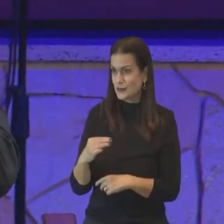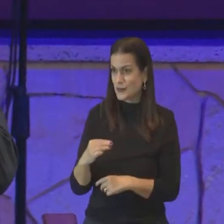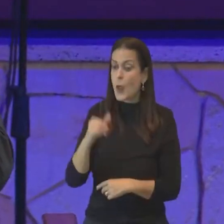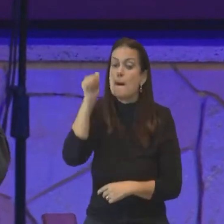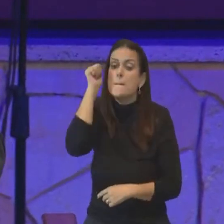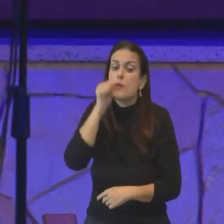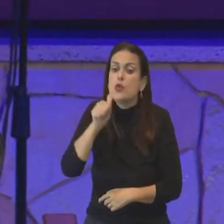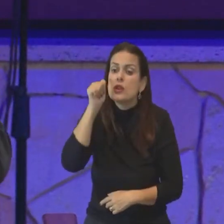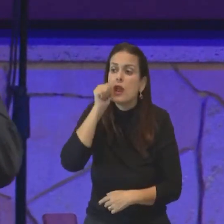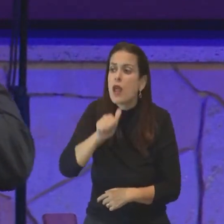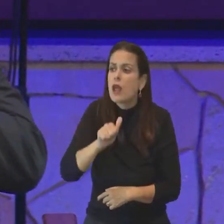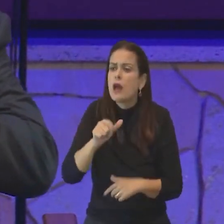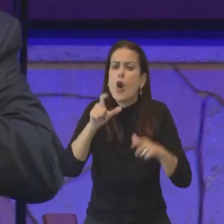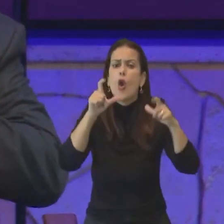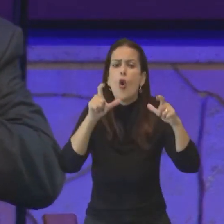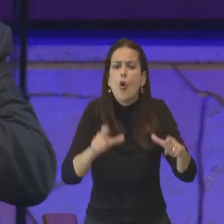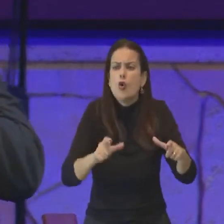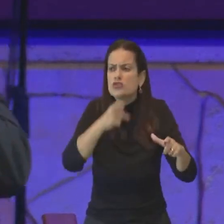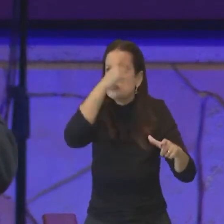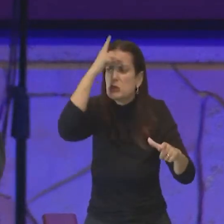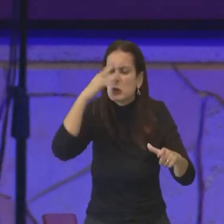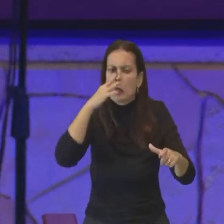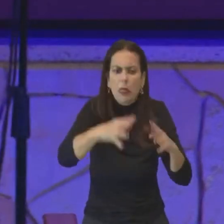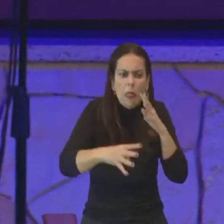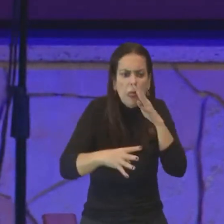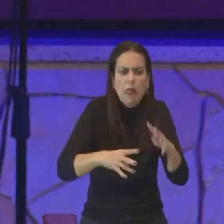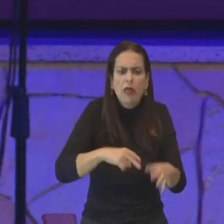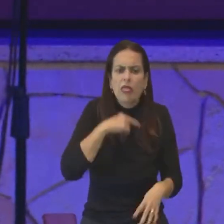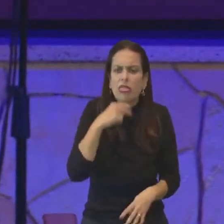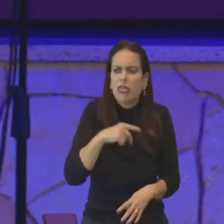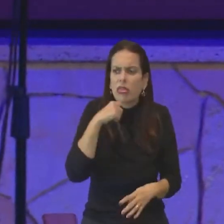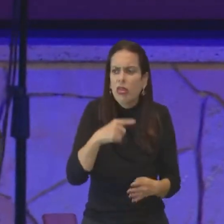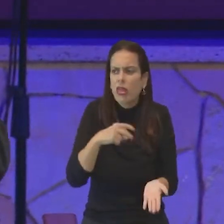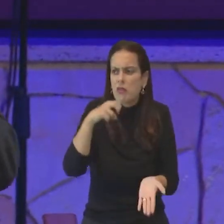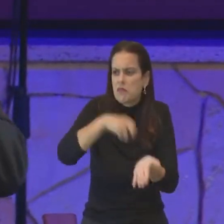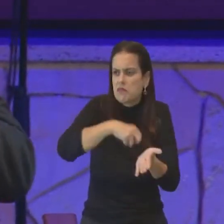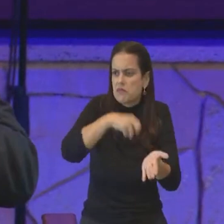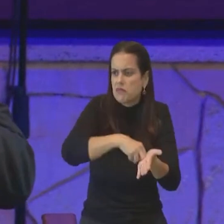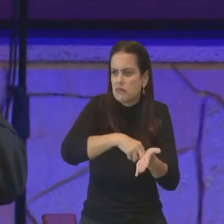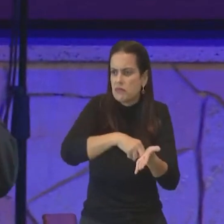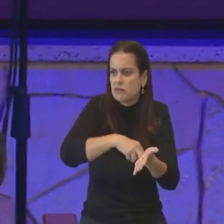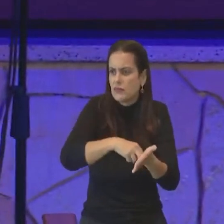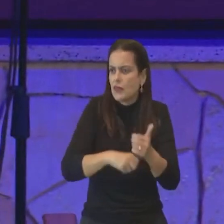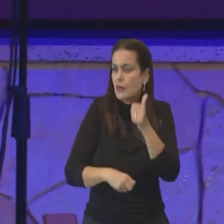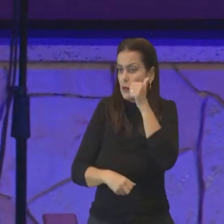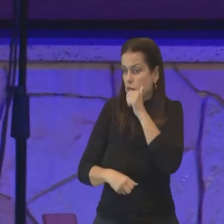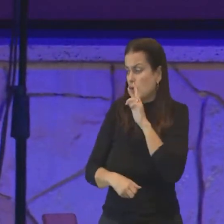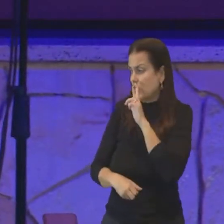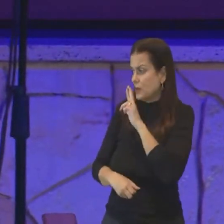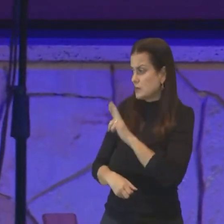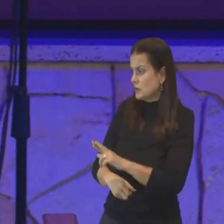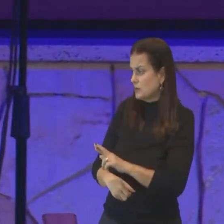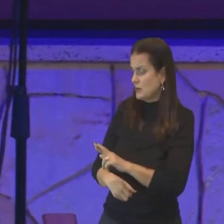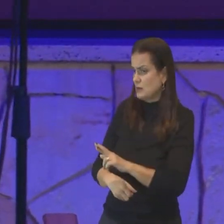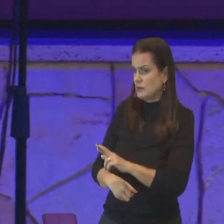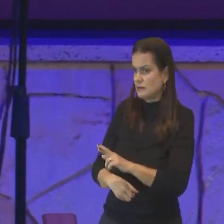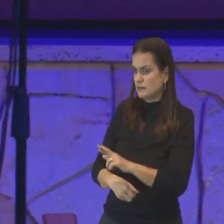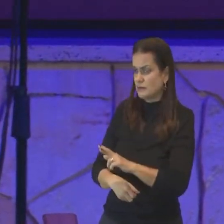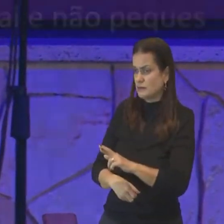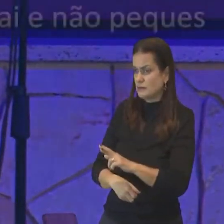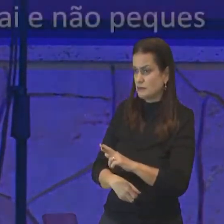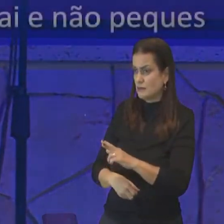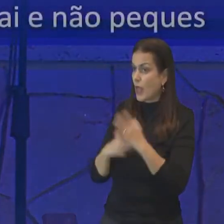onde estão aqueles teus acusadores? Ninguém te condenou? E respondeu ela, observa esta